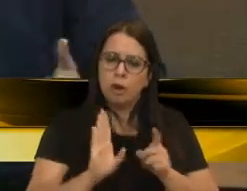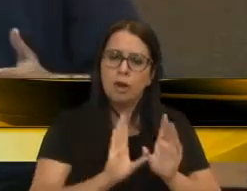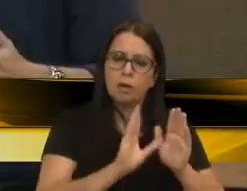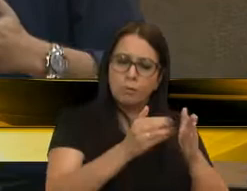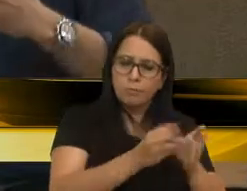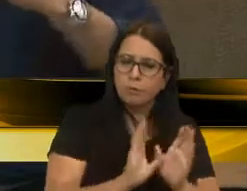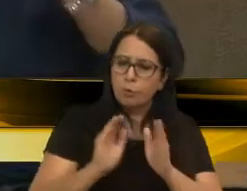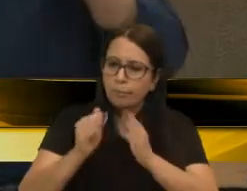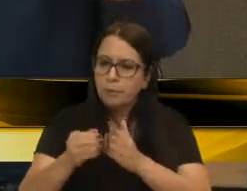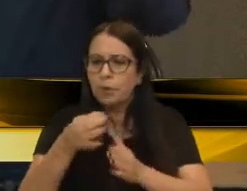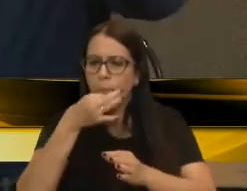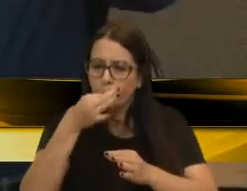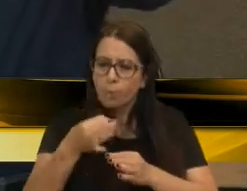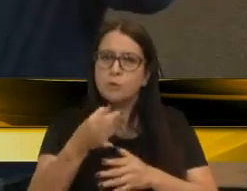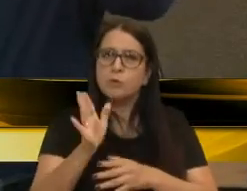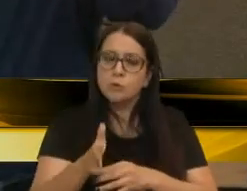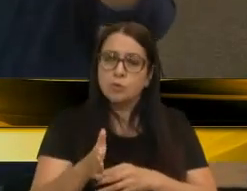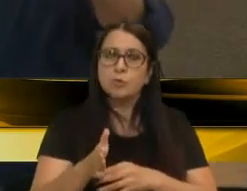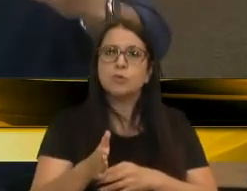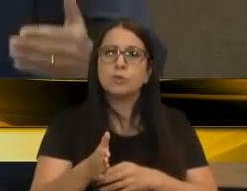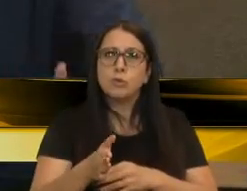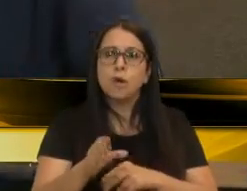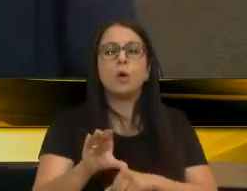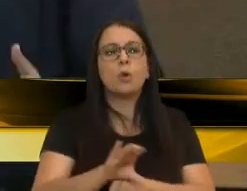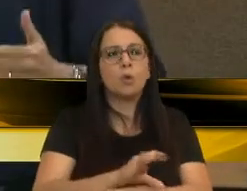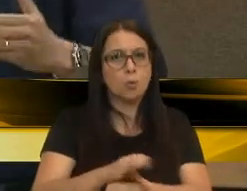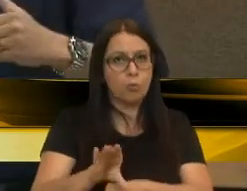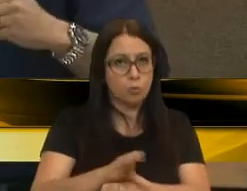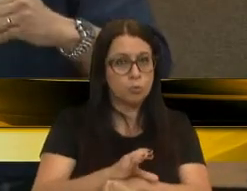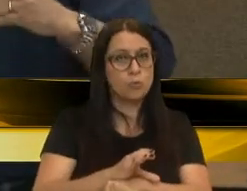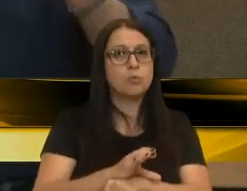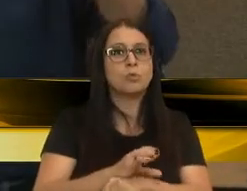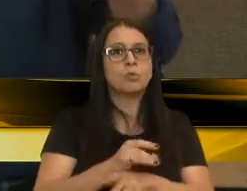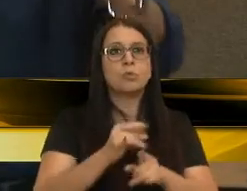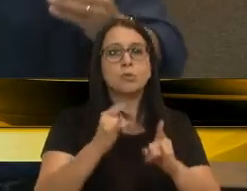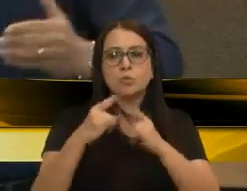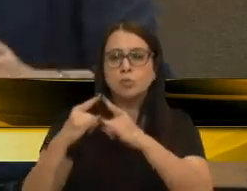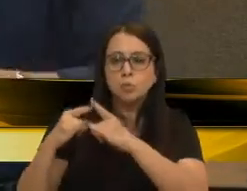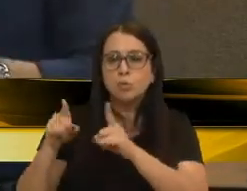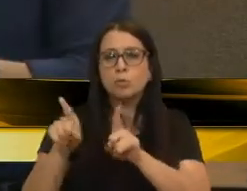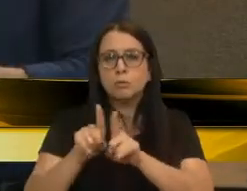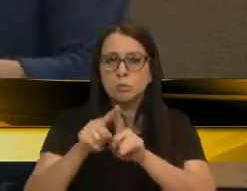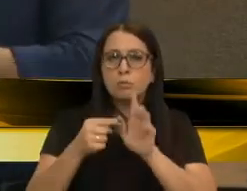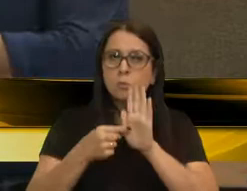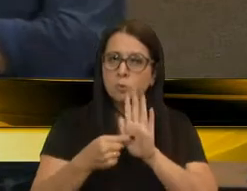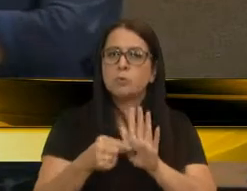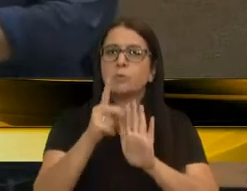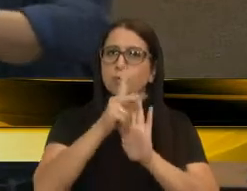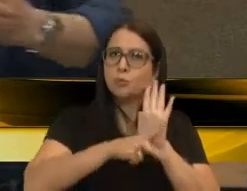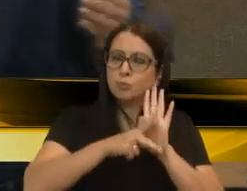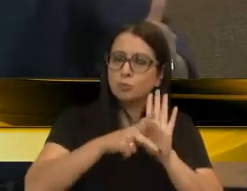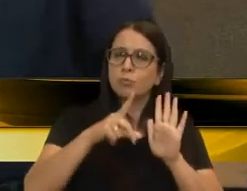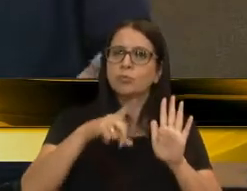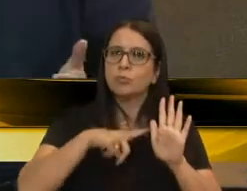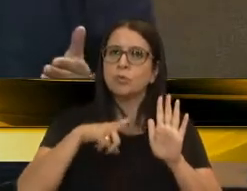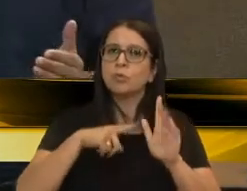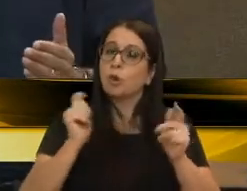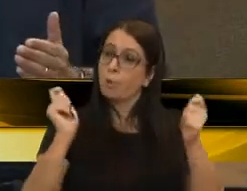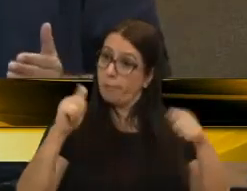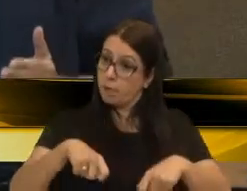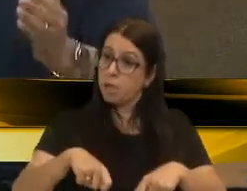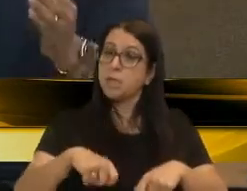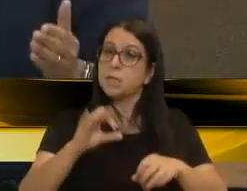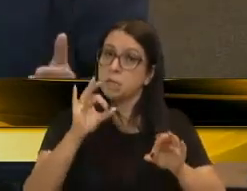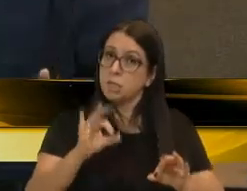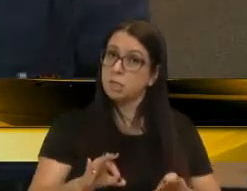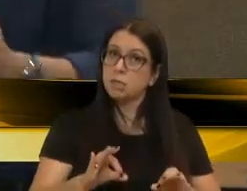comissões, né, os pareceres foram dados pela constitucionalidade, os institutos também sinalizaram que o projeto teria a competência